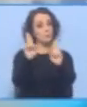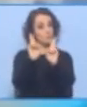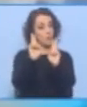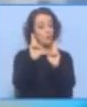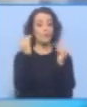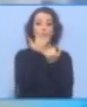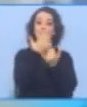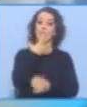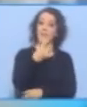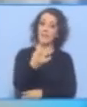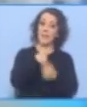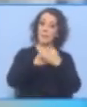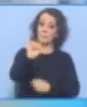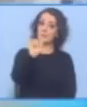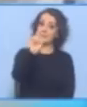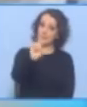Feliz Natal. Assim também.